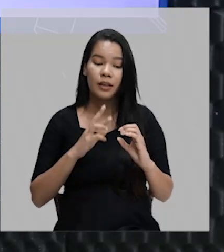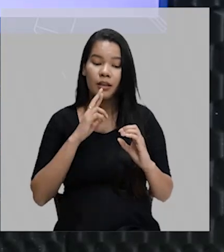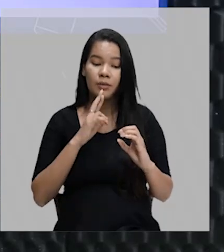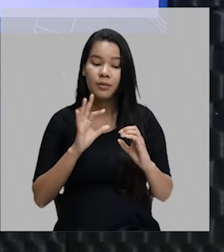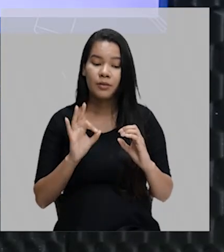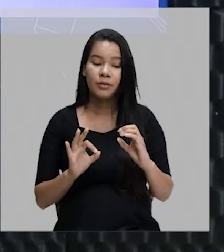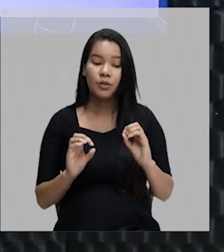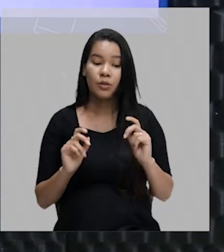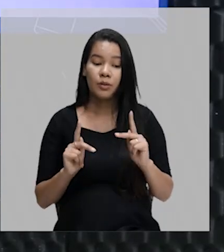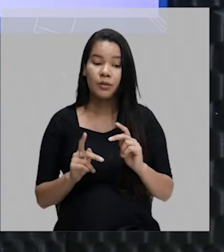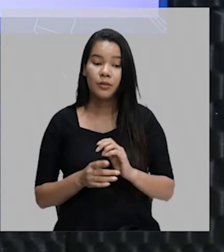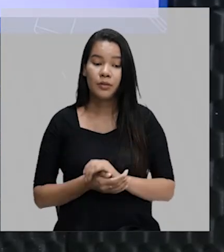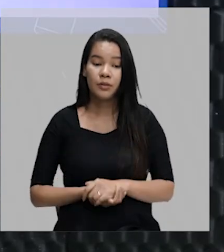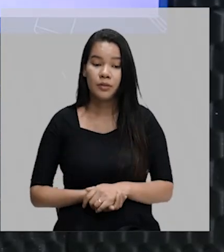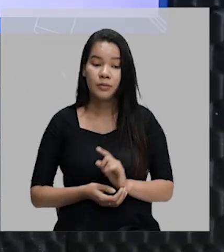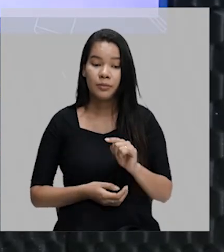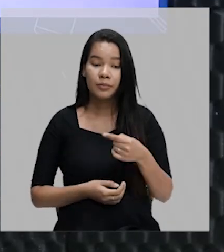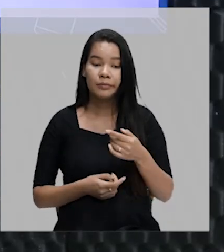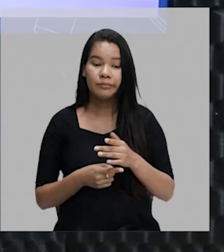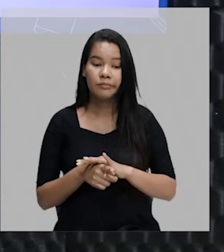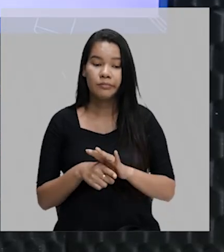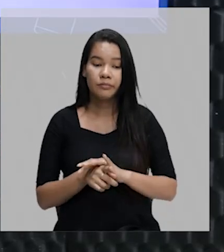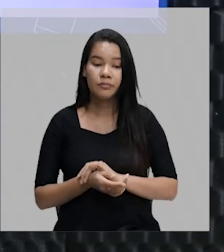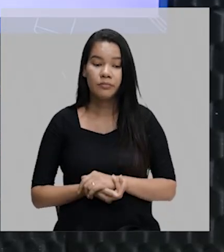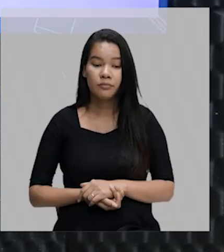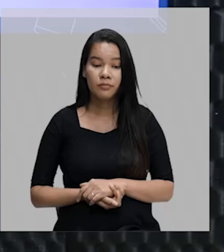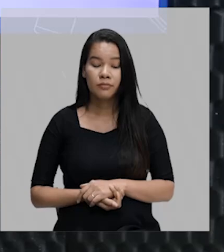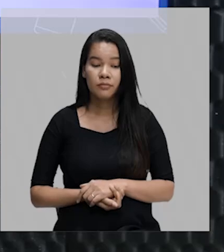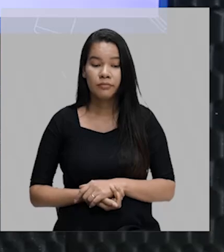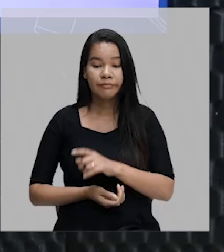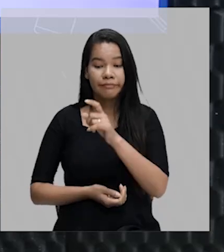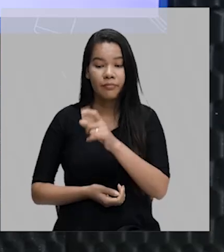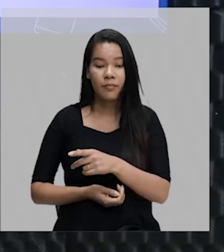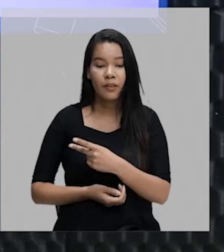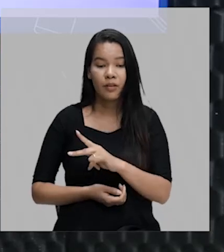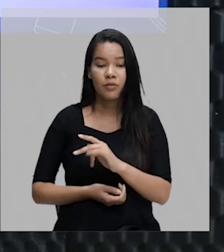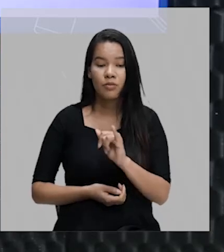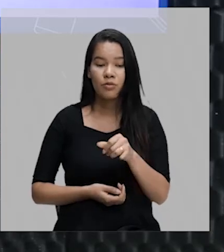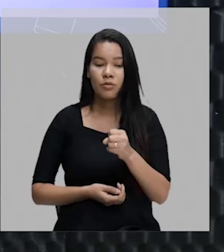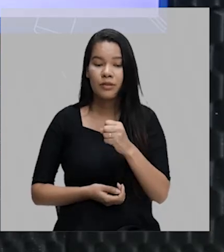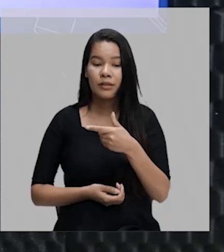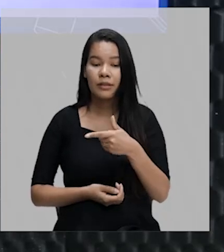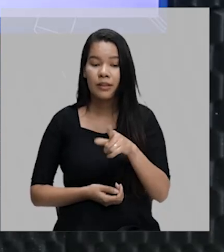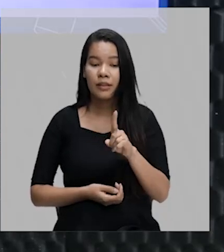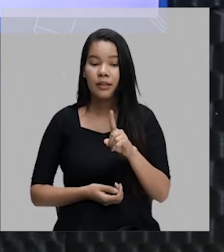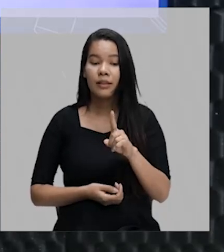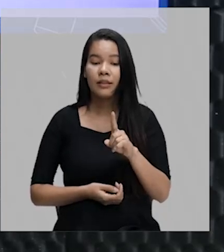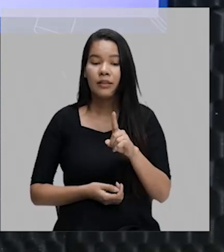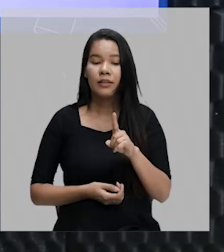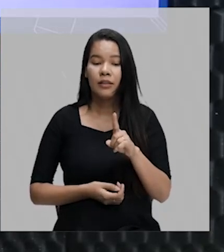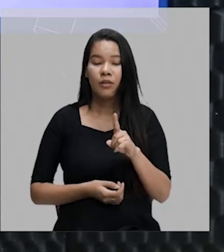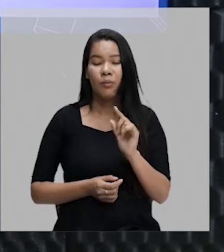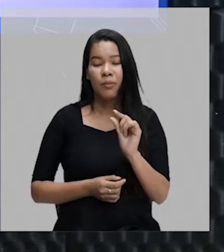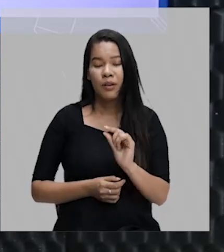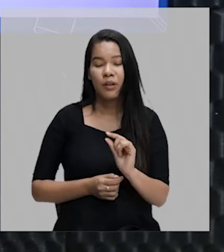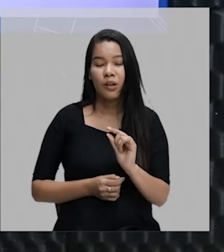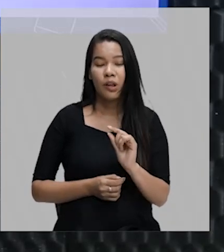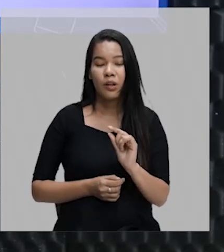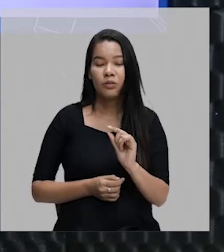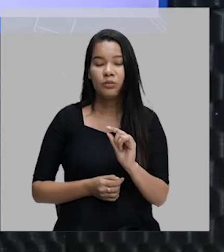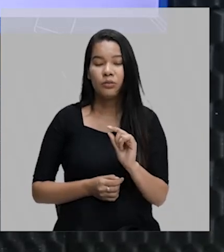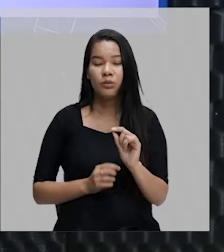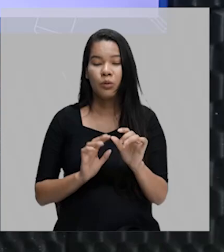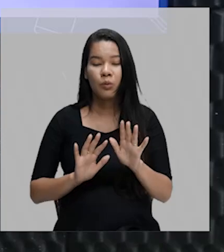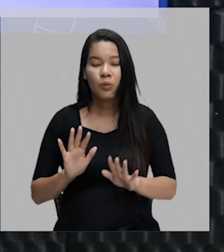C, ok? Próxima questão. Seu José da Silva, um pequeno criador de porcos do